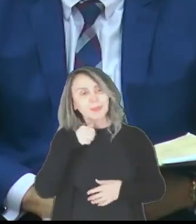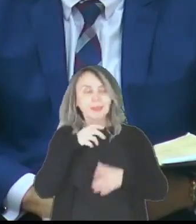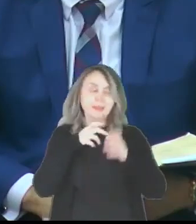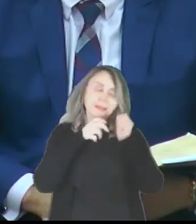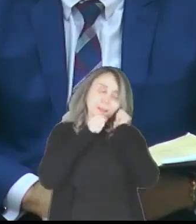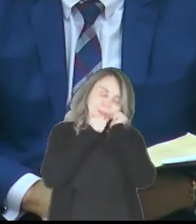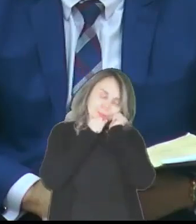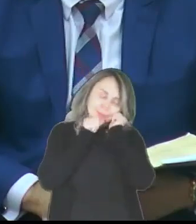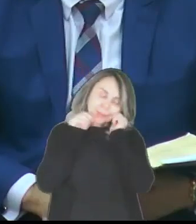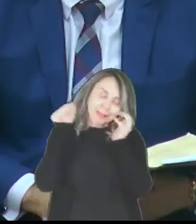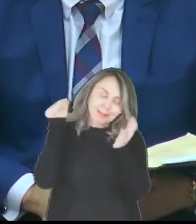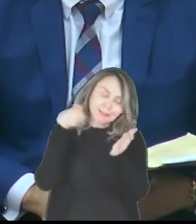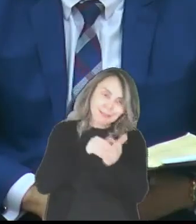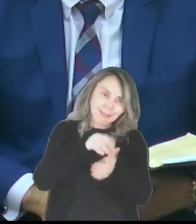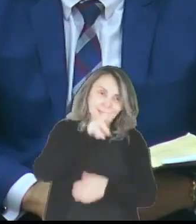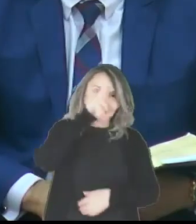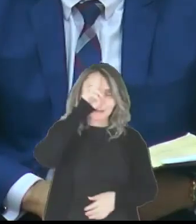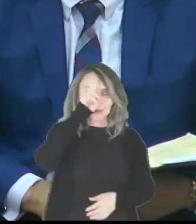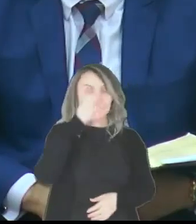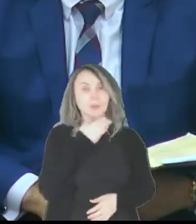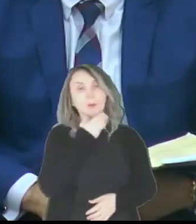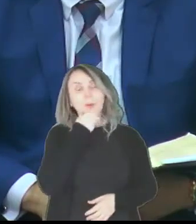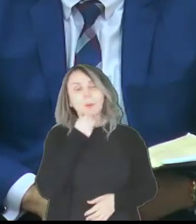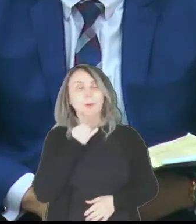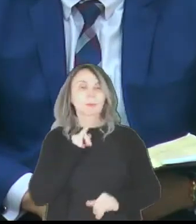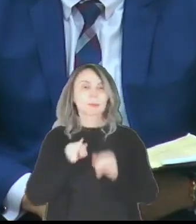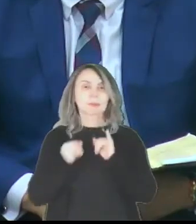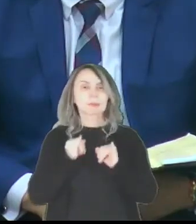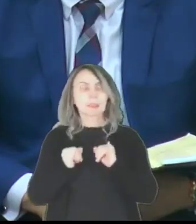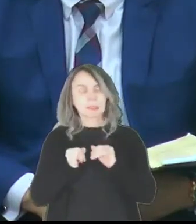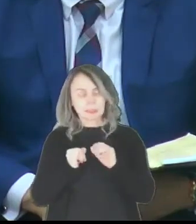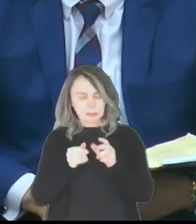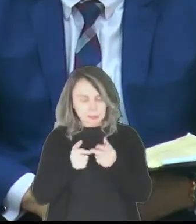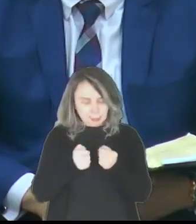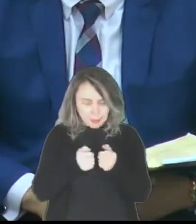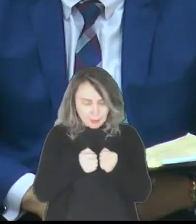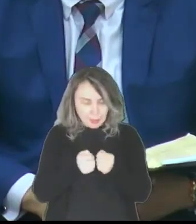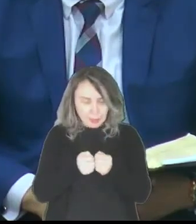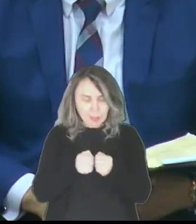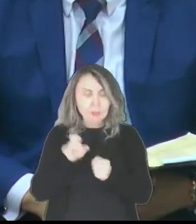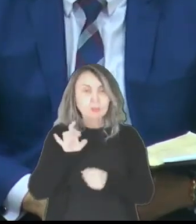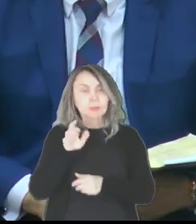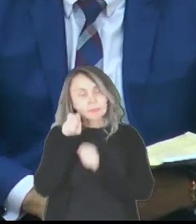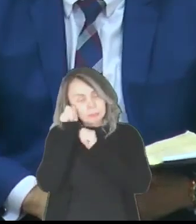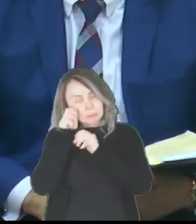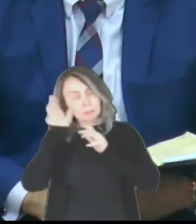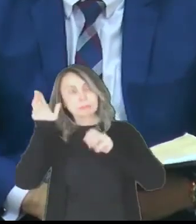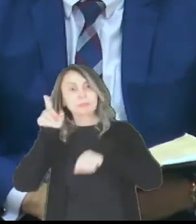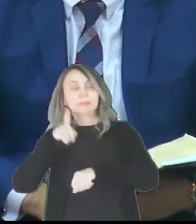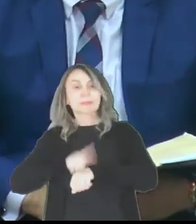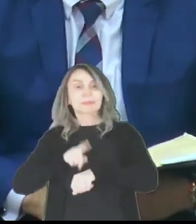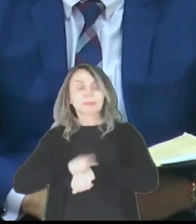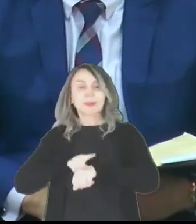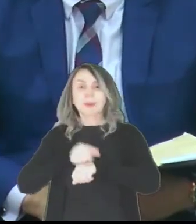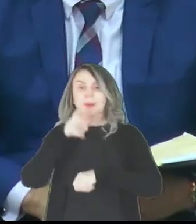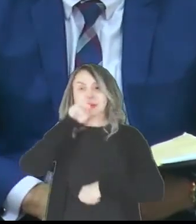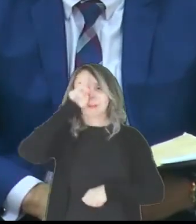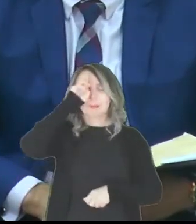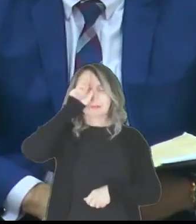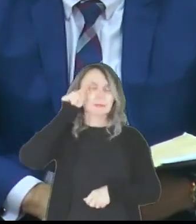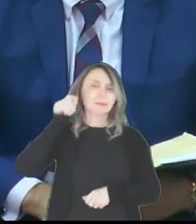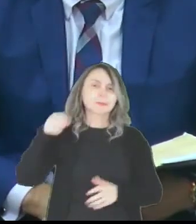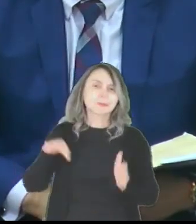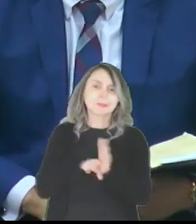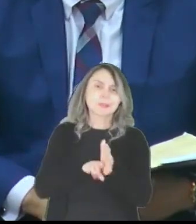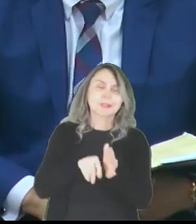que passam a noite na internet e de manhã levanta na hora do almoço. Quando chegasse lá, o que era que